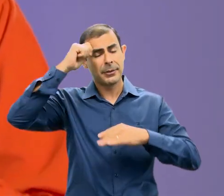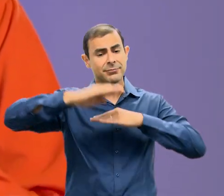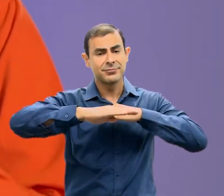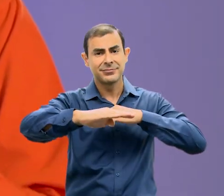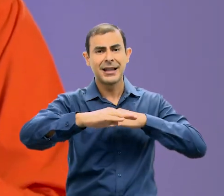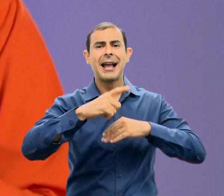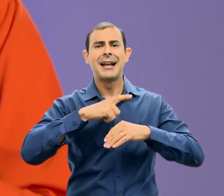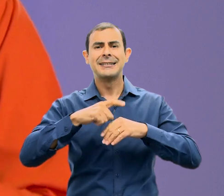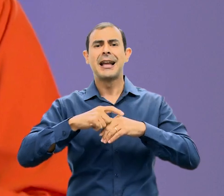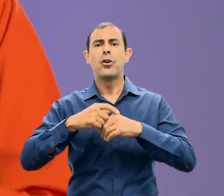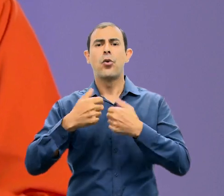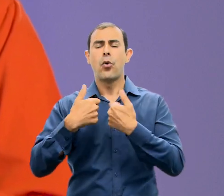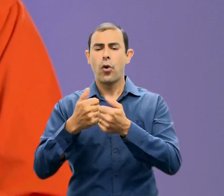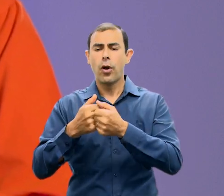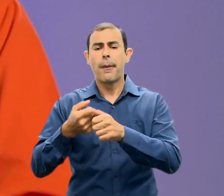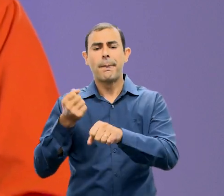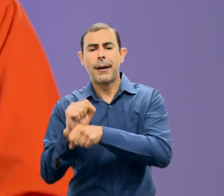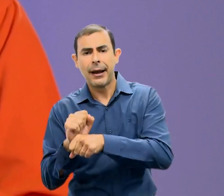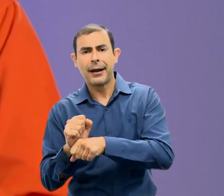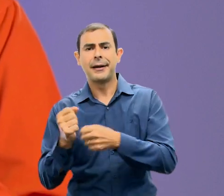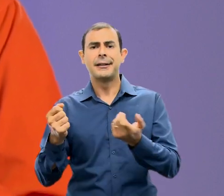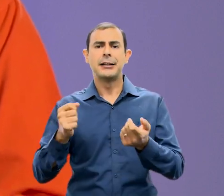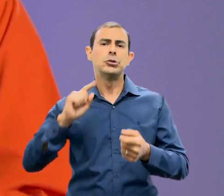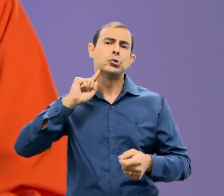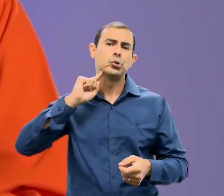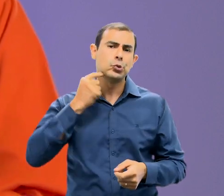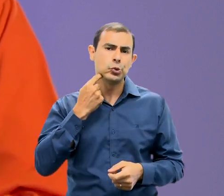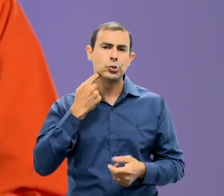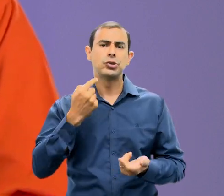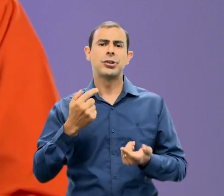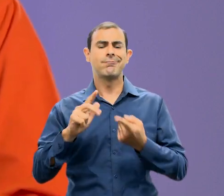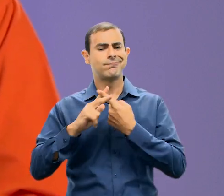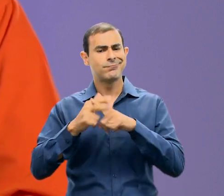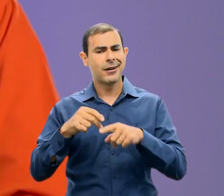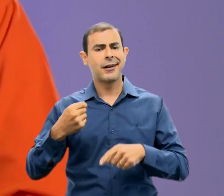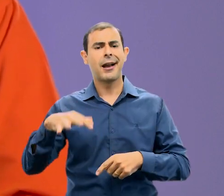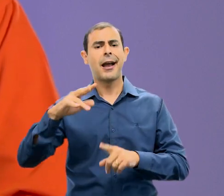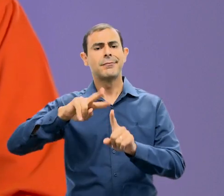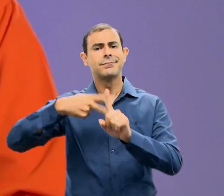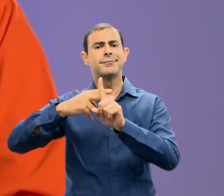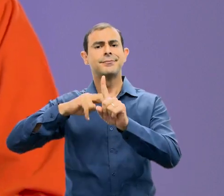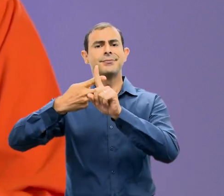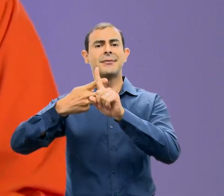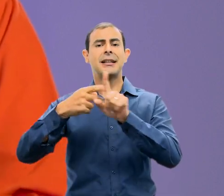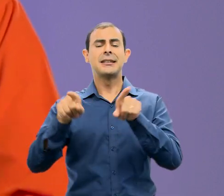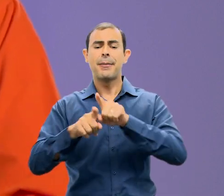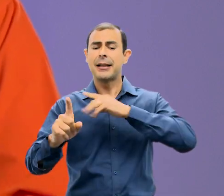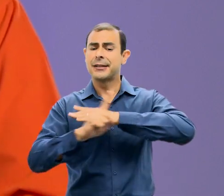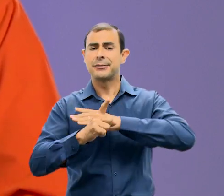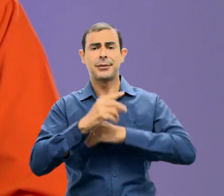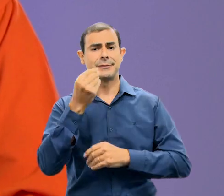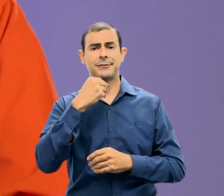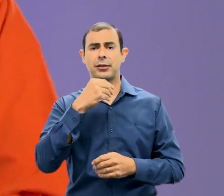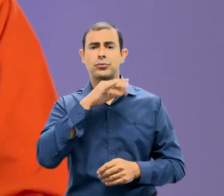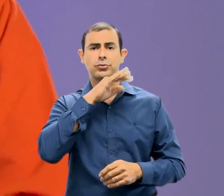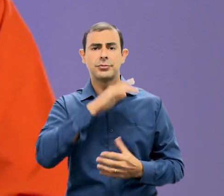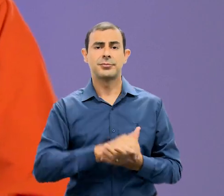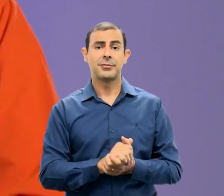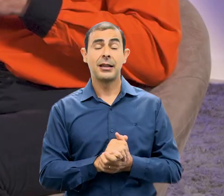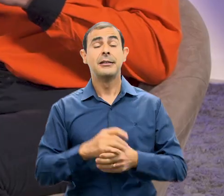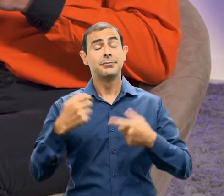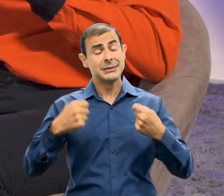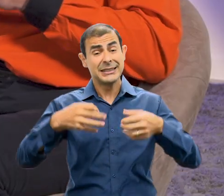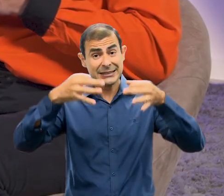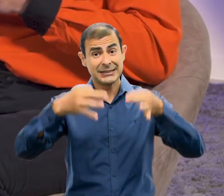sujam demais, a manutenção acaba sendo muito mais cara e você acaba não atendendo a demanda da população. Nós precisaríamos, Maria,